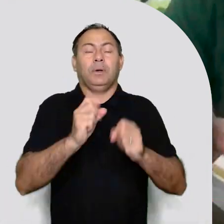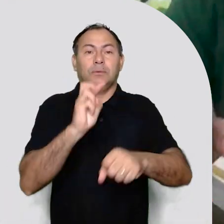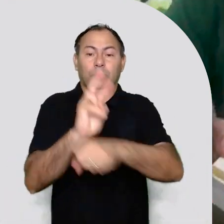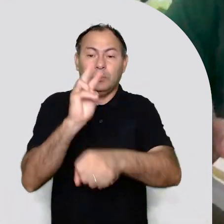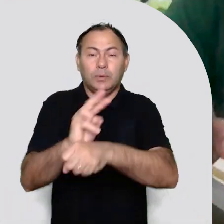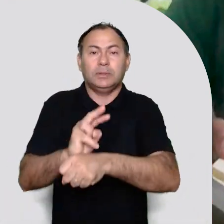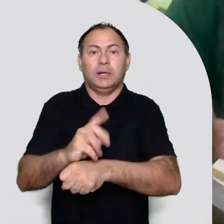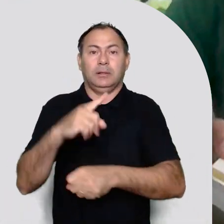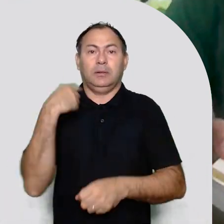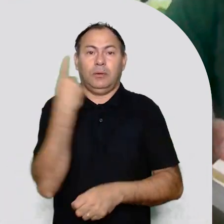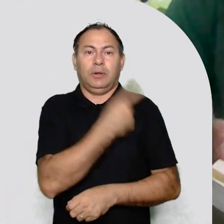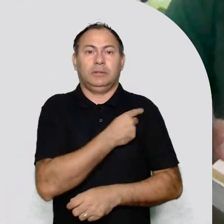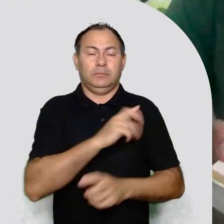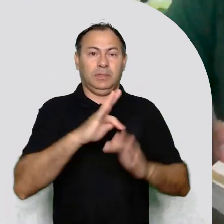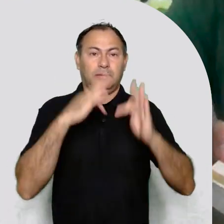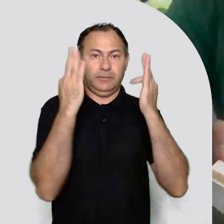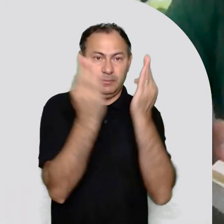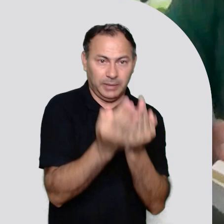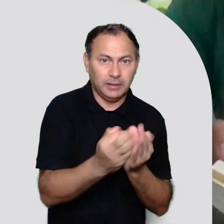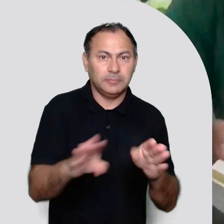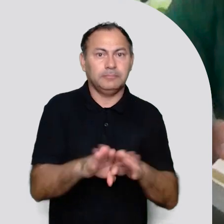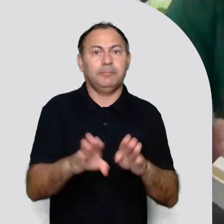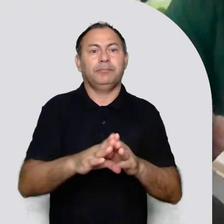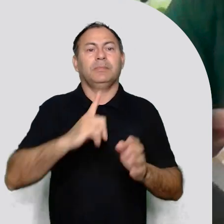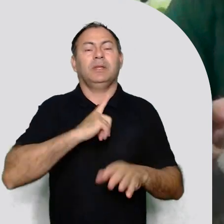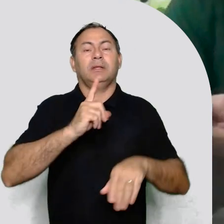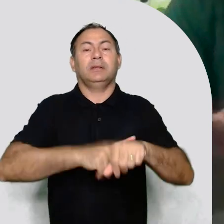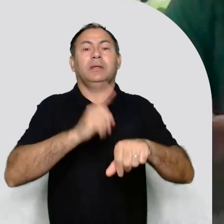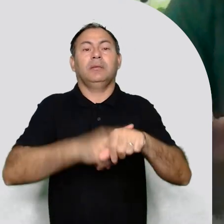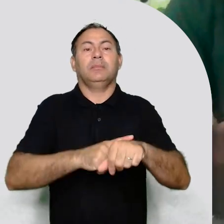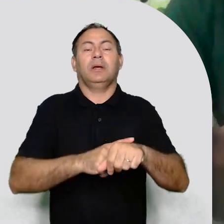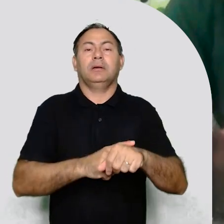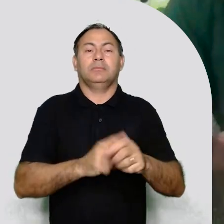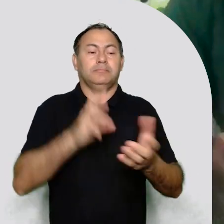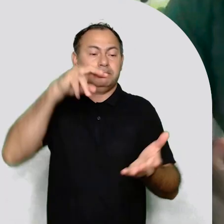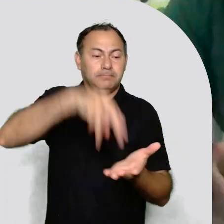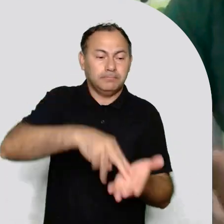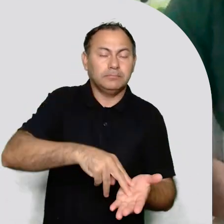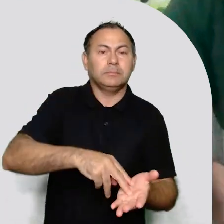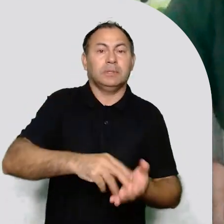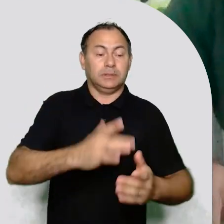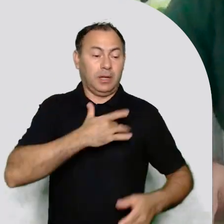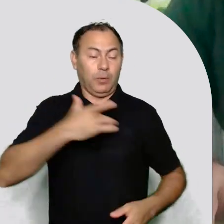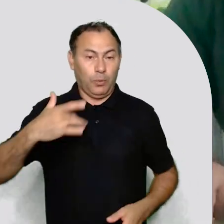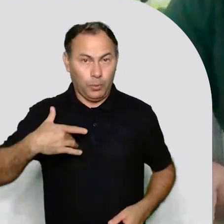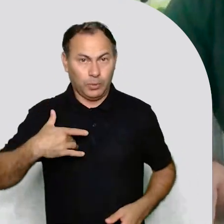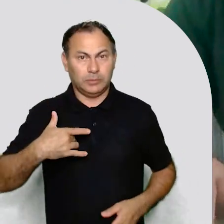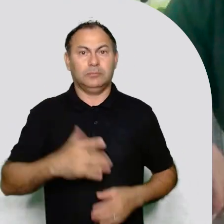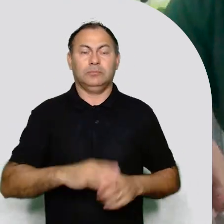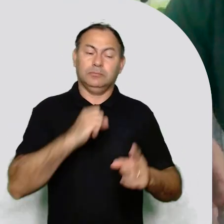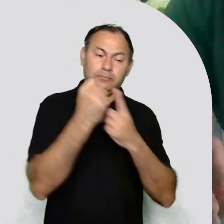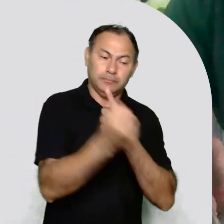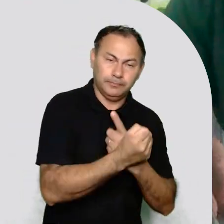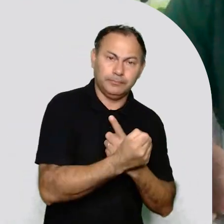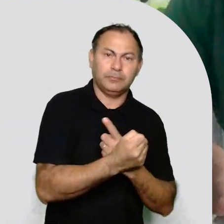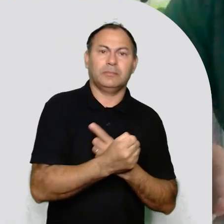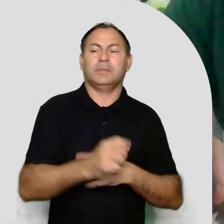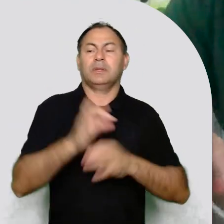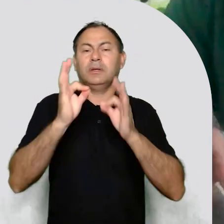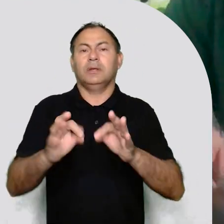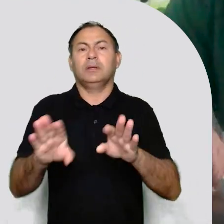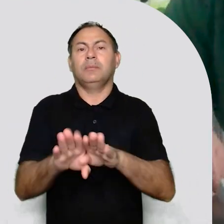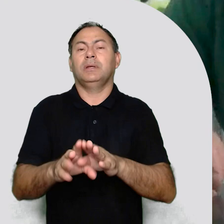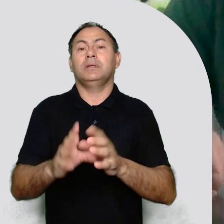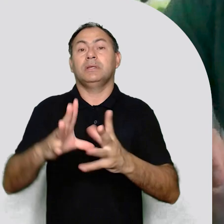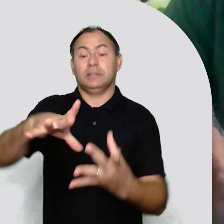cuidar melhor da gente, das nossas famílias, e também para a gente ter mais tempo para dedicar para questões de saúde, questões sociais, questões de lazer e